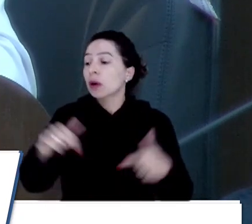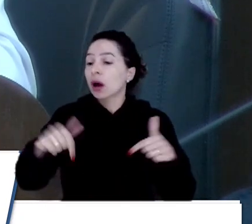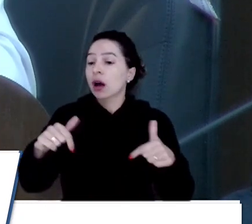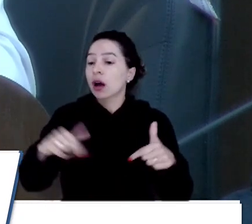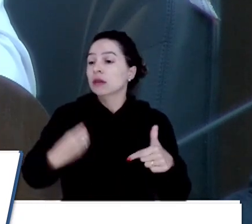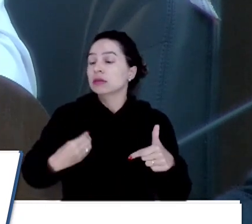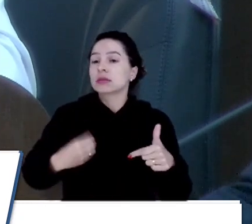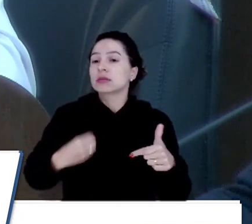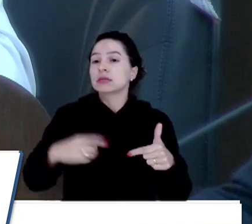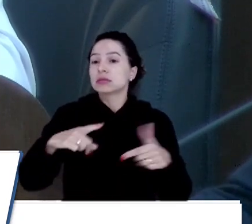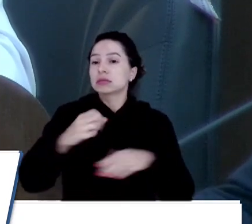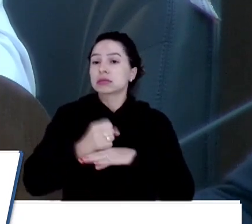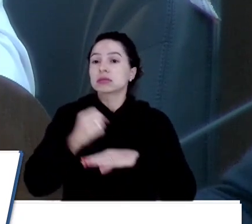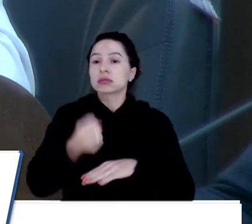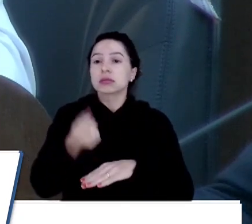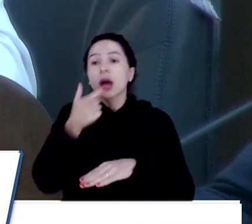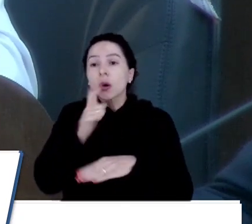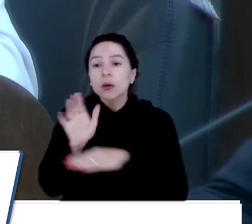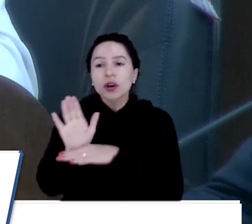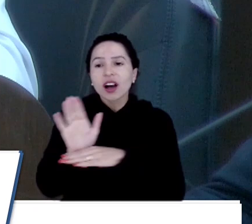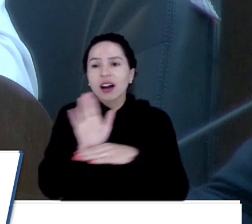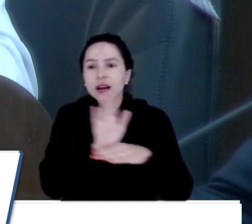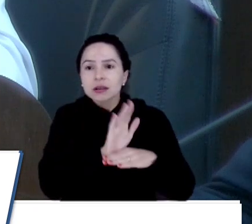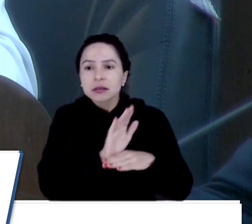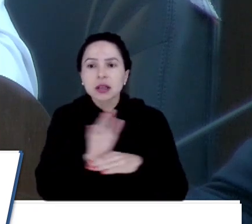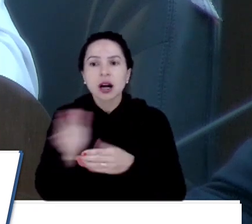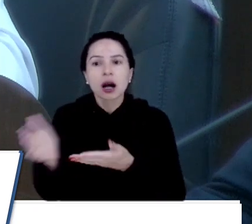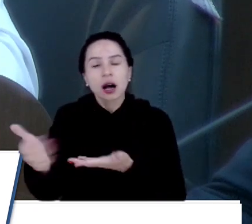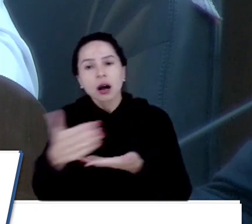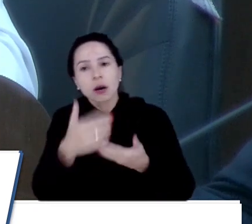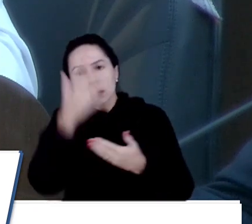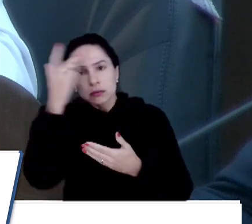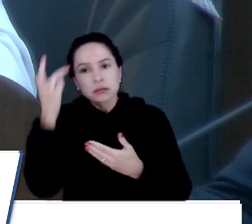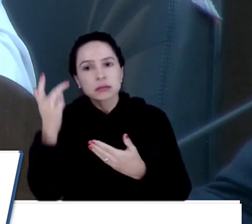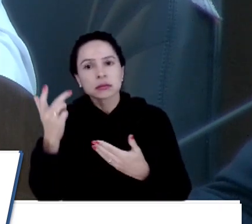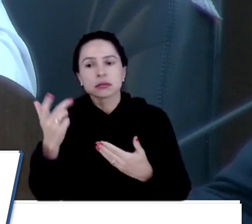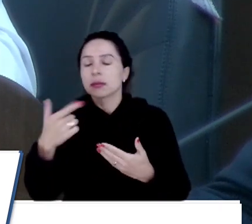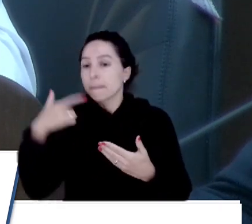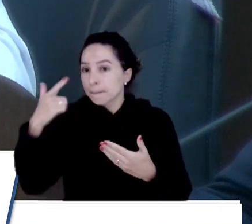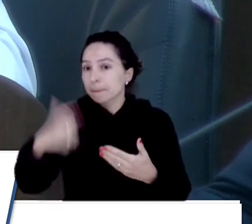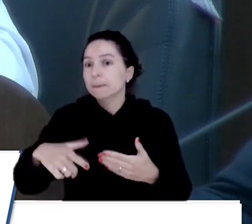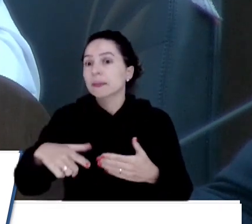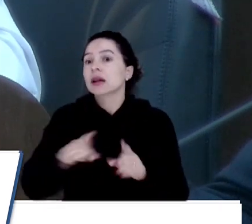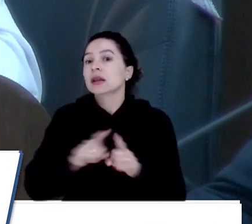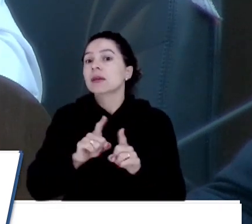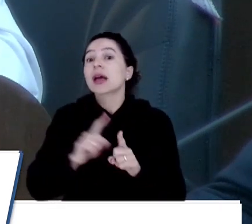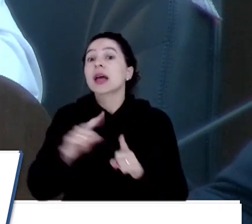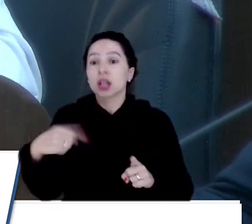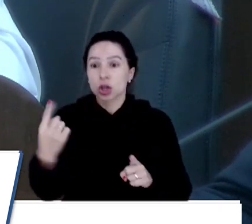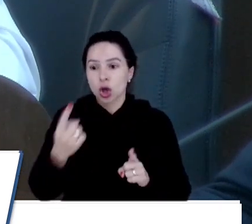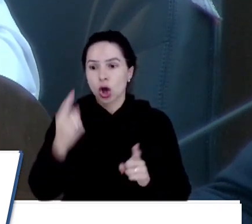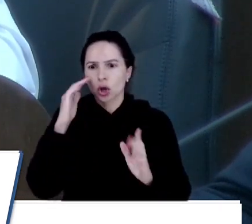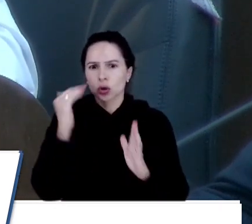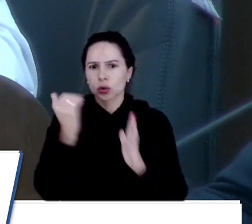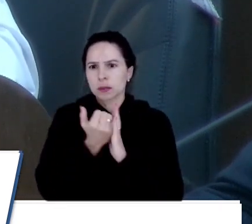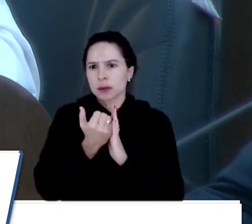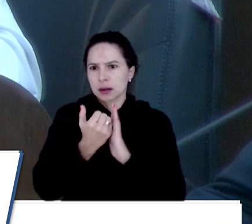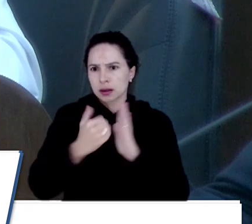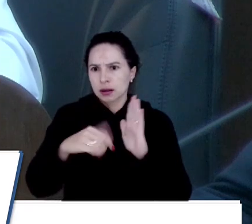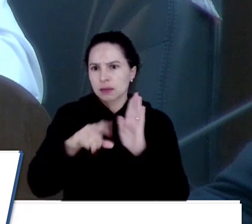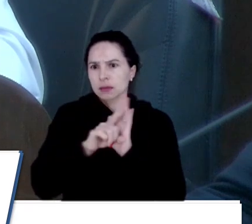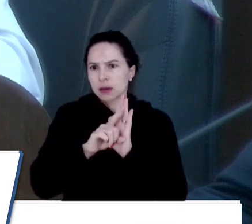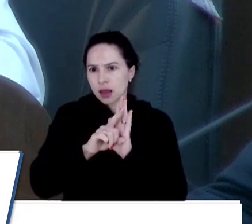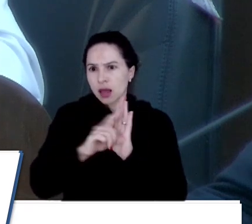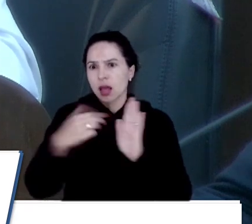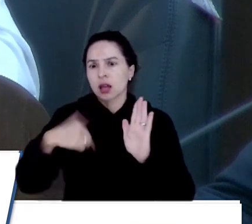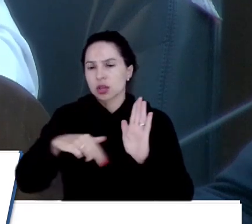município de Franca para abastecer, para recolher esse pessoal? E outra coisa, se nós cumprimos ordens, se nós